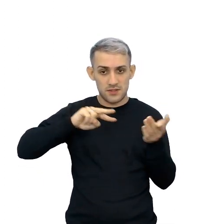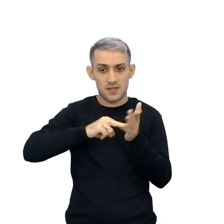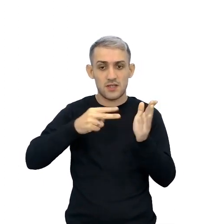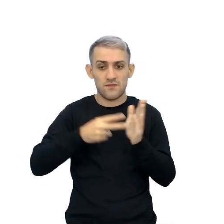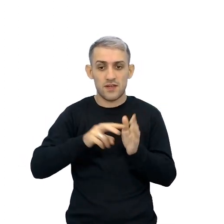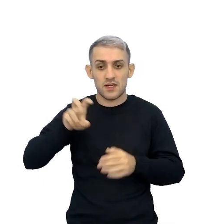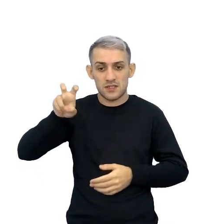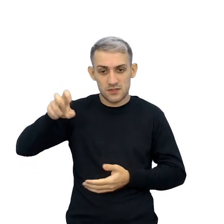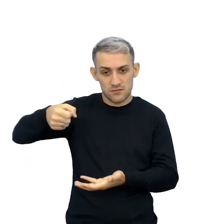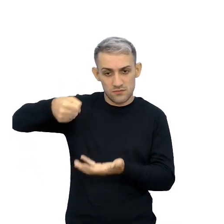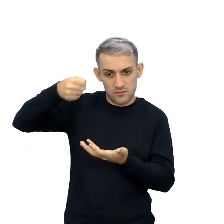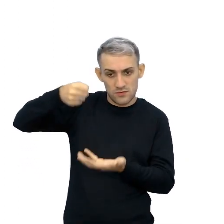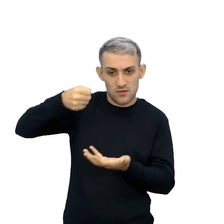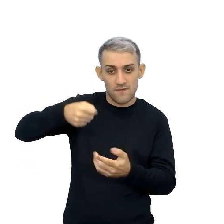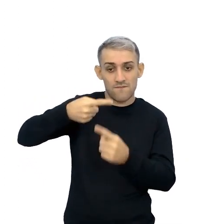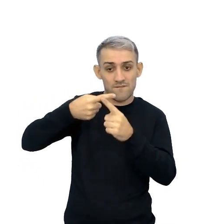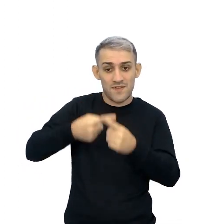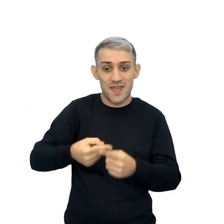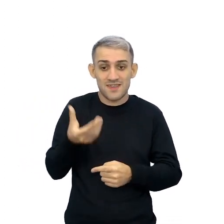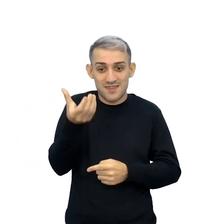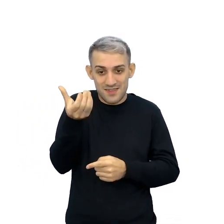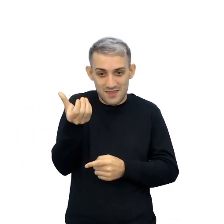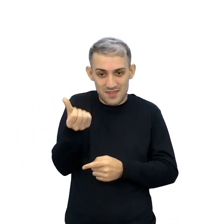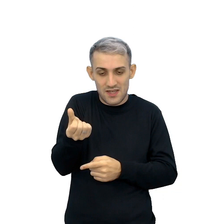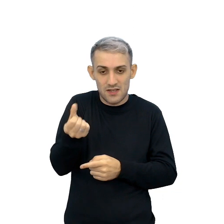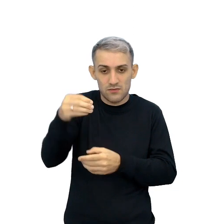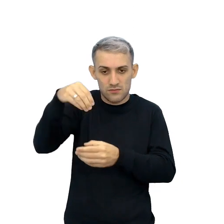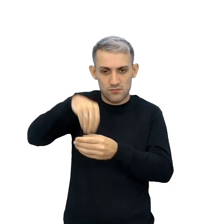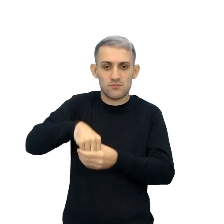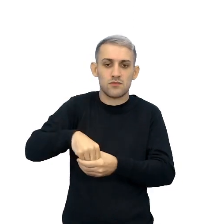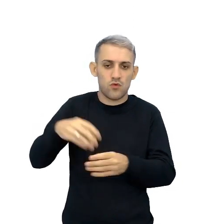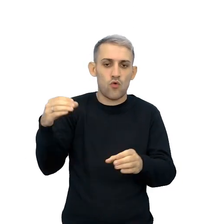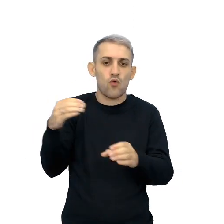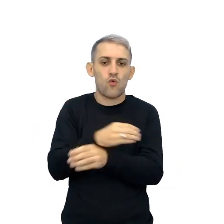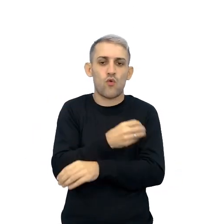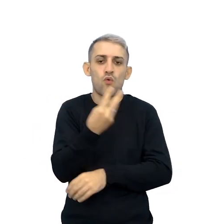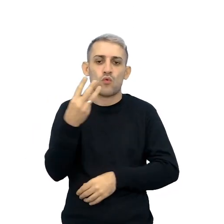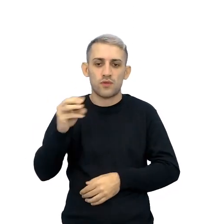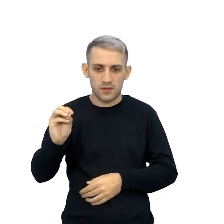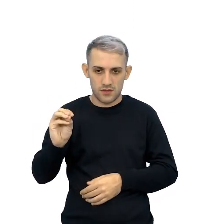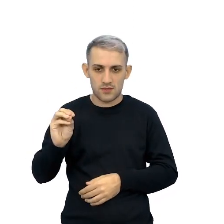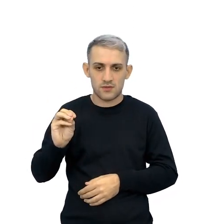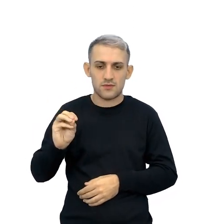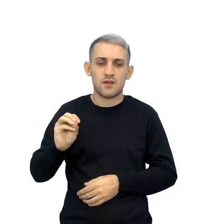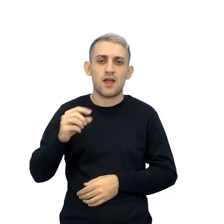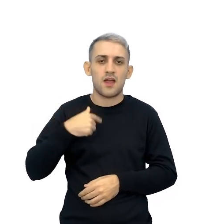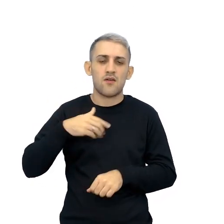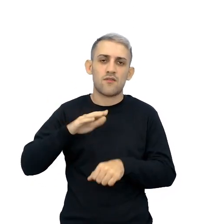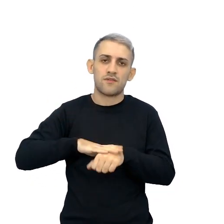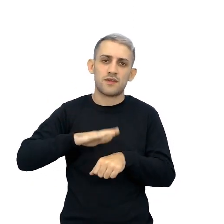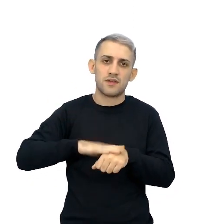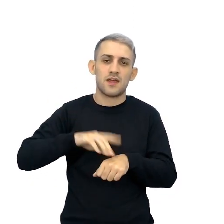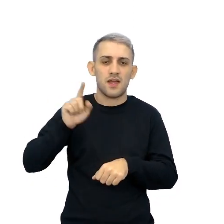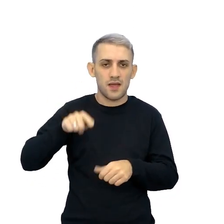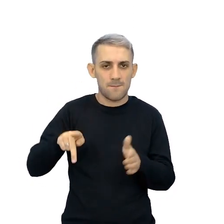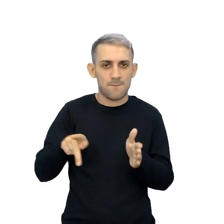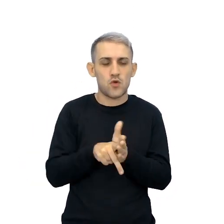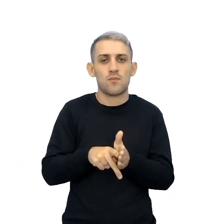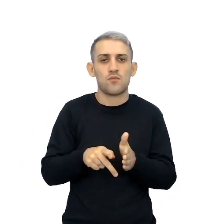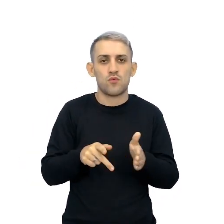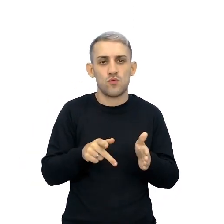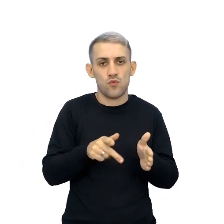saquinhos vezes as 6 bolinhas de gude, então eu tenho 30 bolinhas de gude. Fiz essa entrada, esse é um